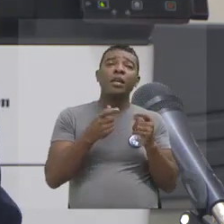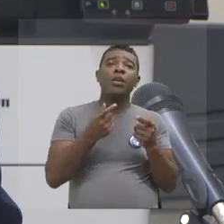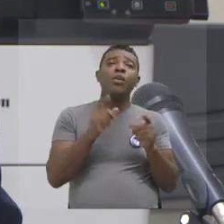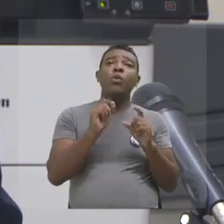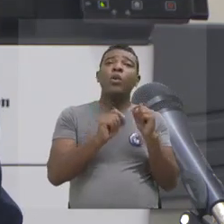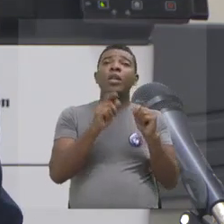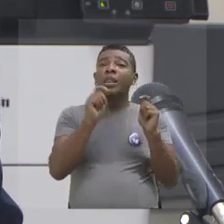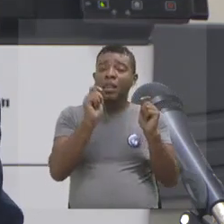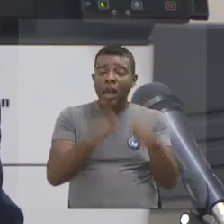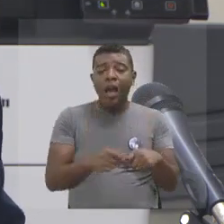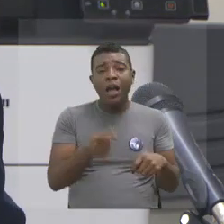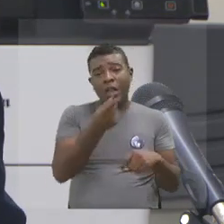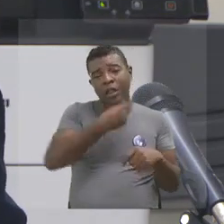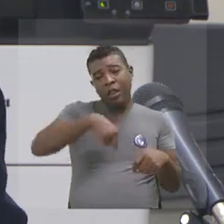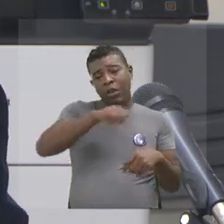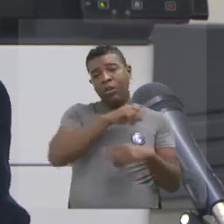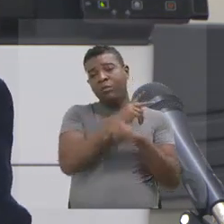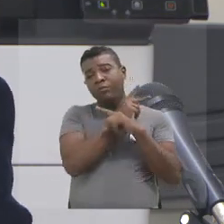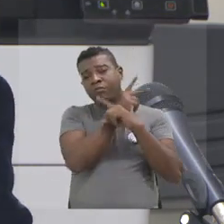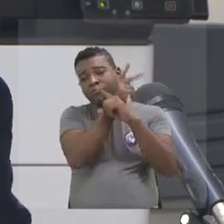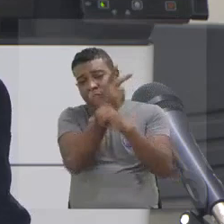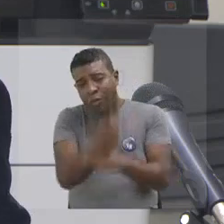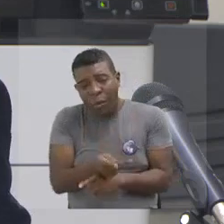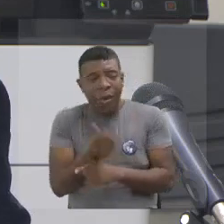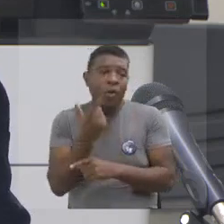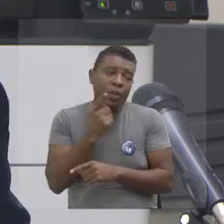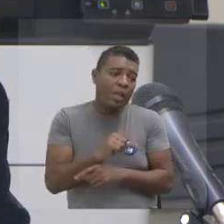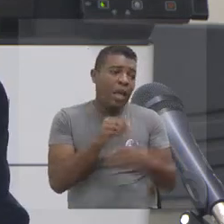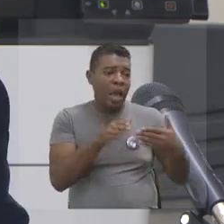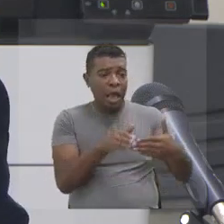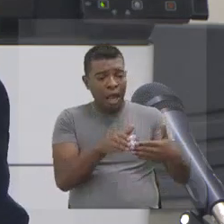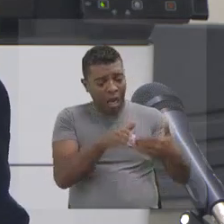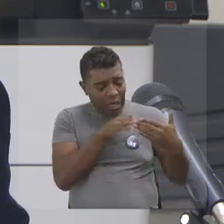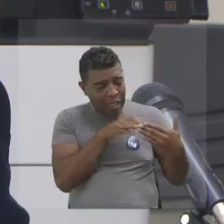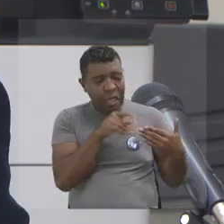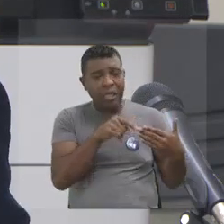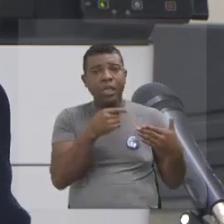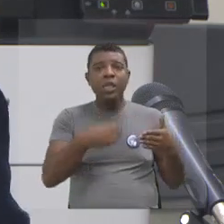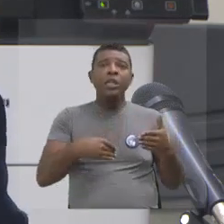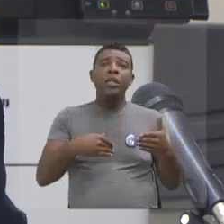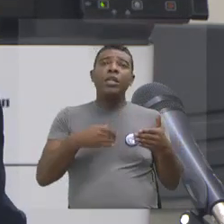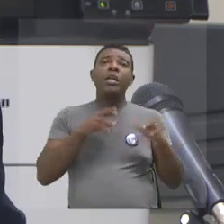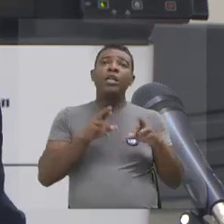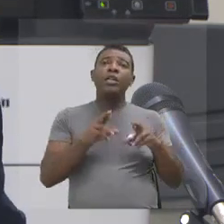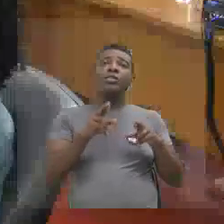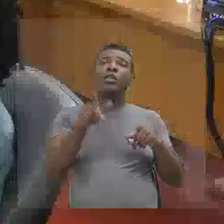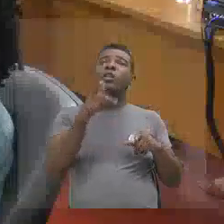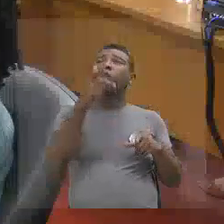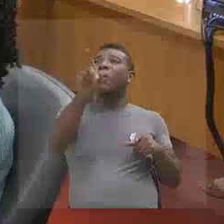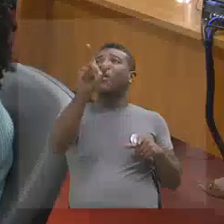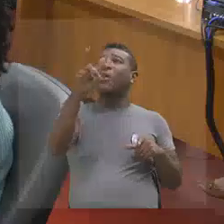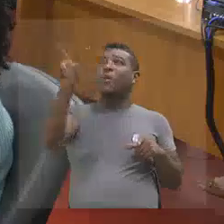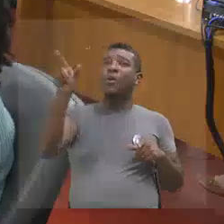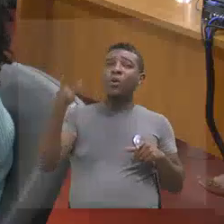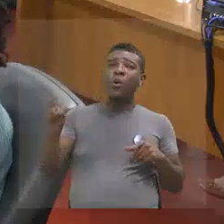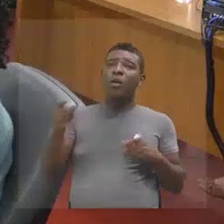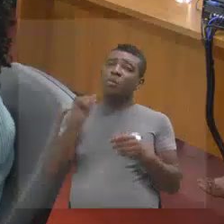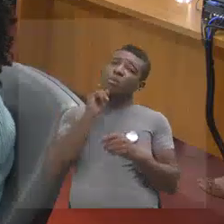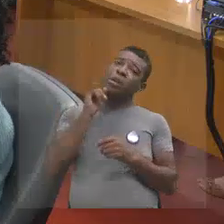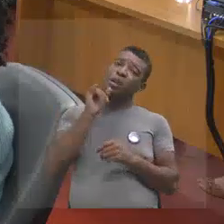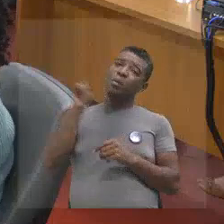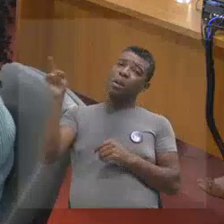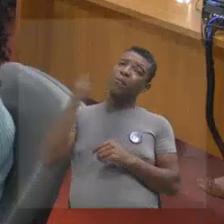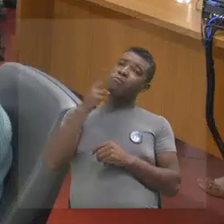buscar de efetividade para que essas licenças Diferentemente daquelas que ocorrem no Espírito Santo